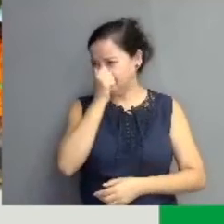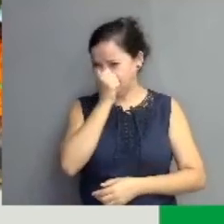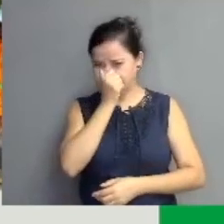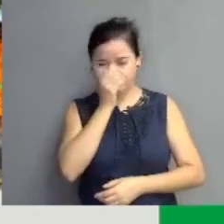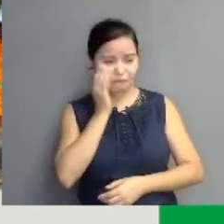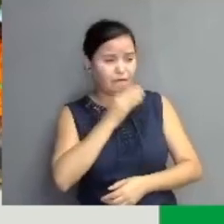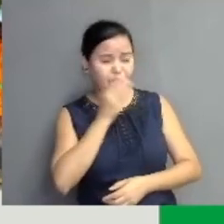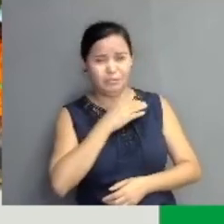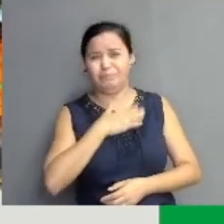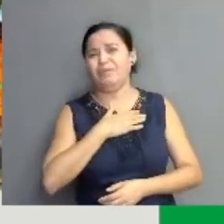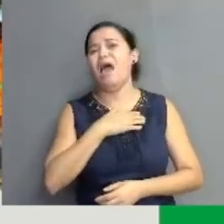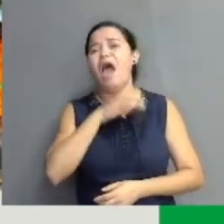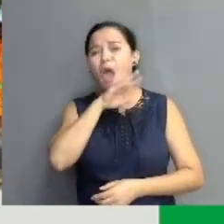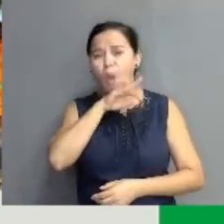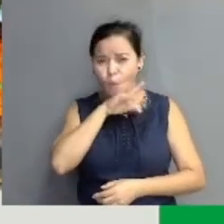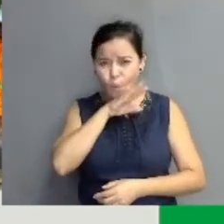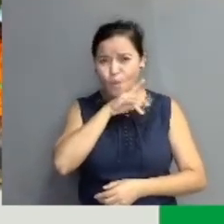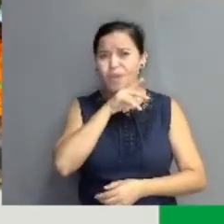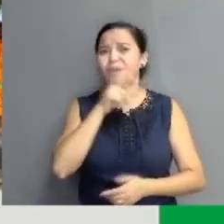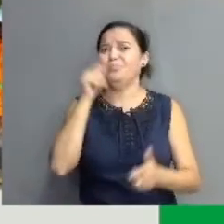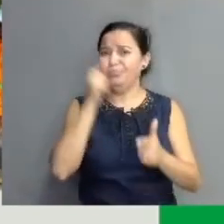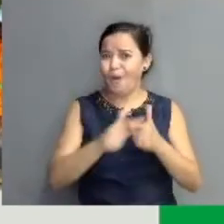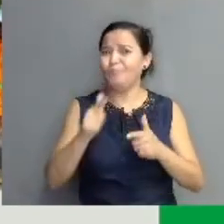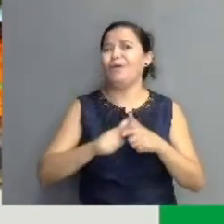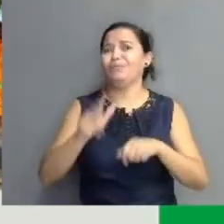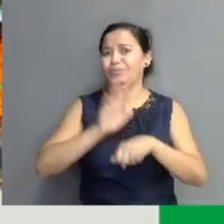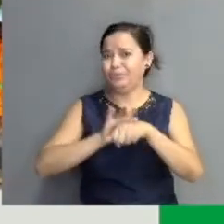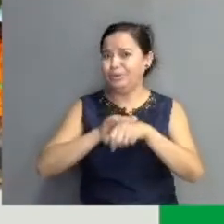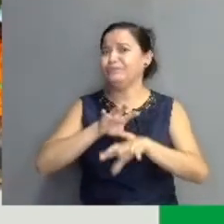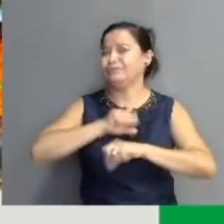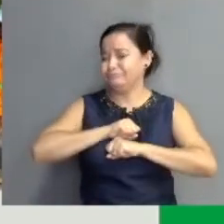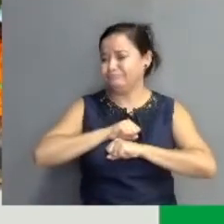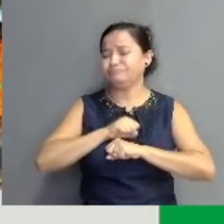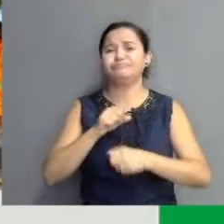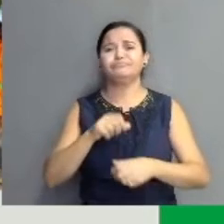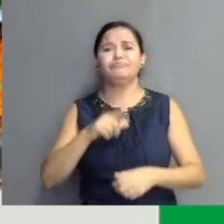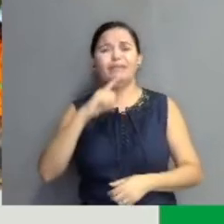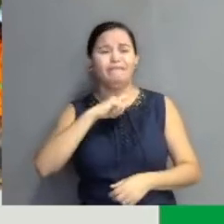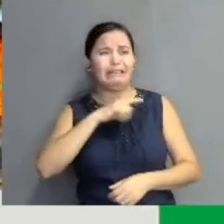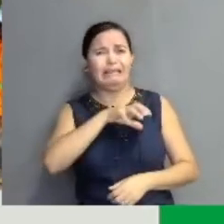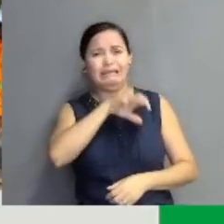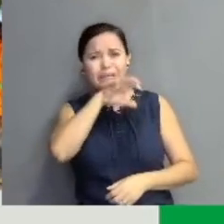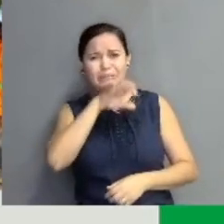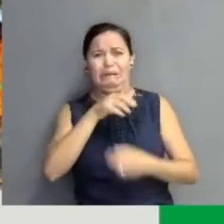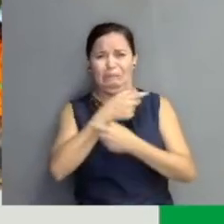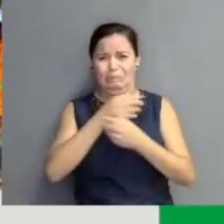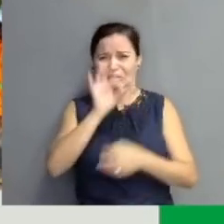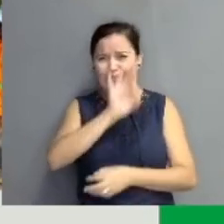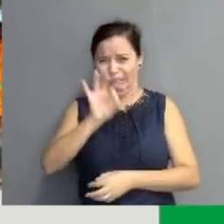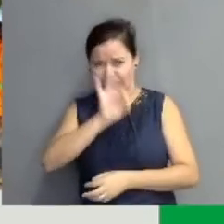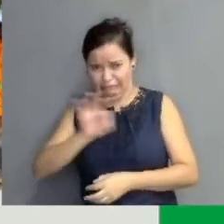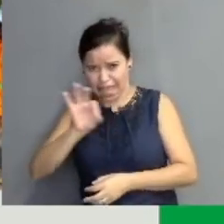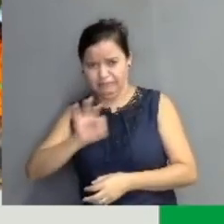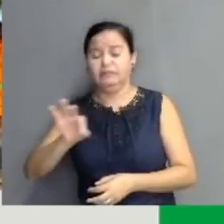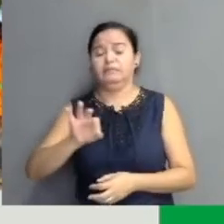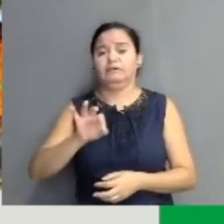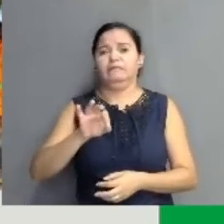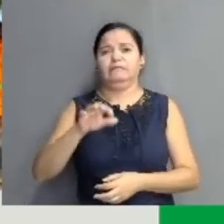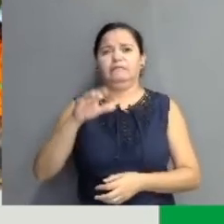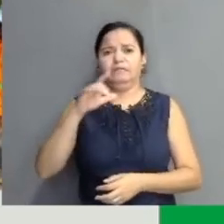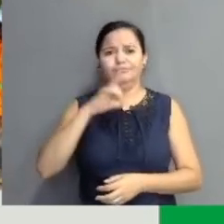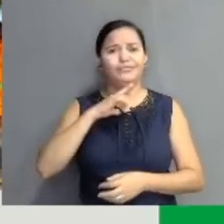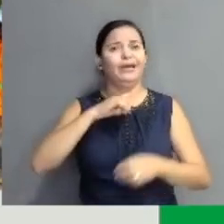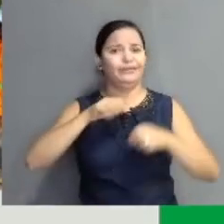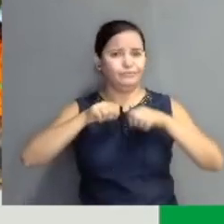extremamente desagradável e também é um fator que causa doença, tá? Porque vai ter animais, esses animais são agentes que vão transmitir